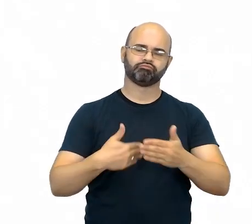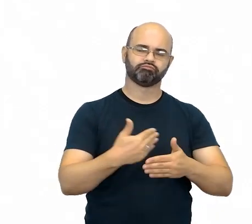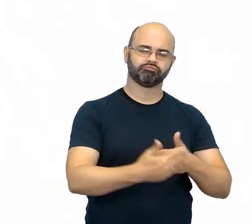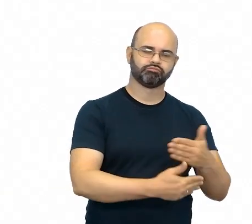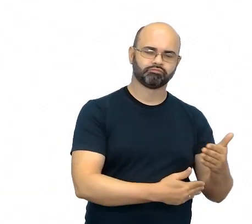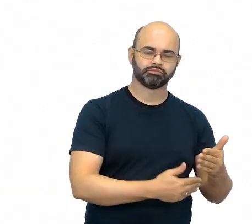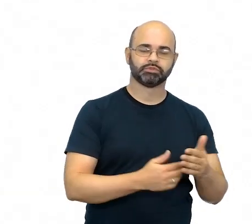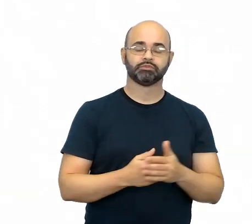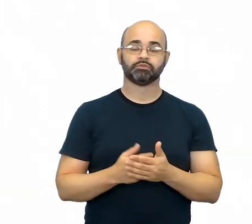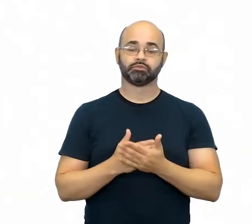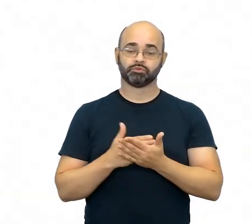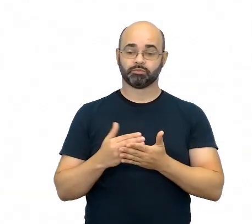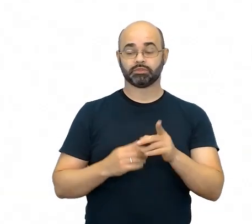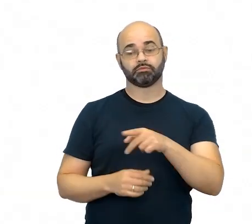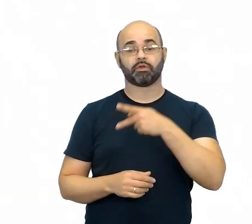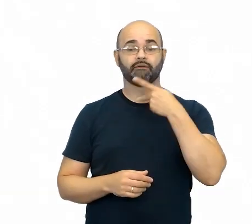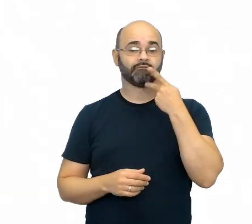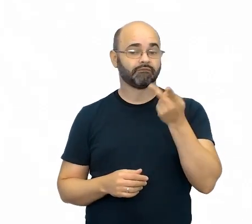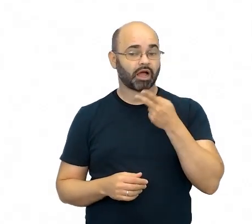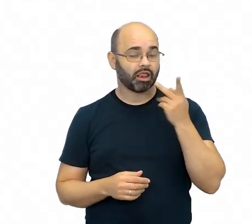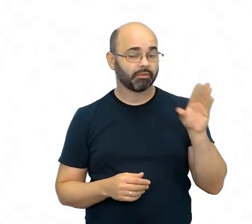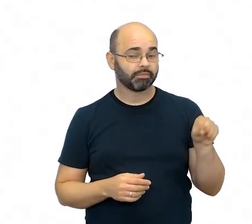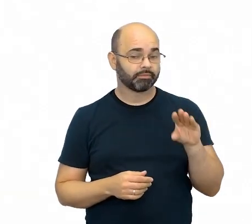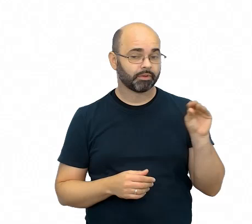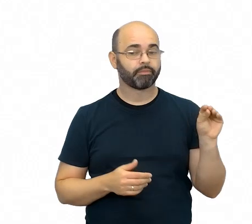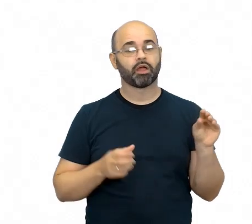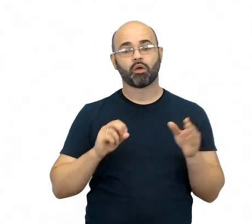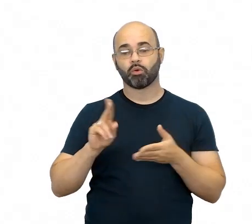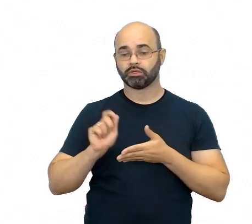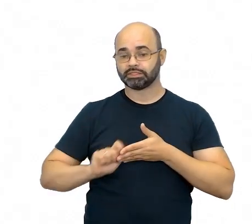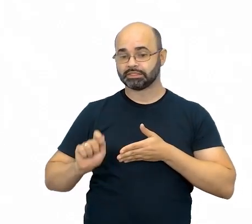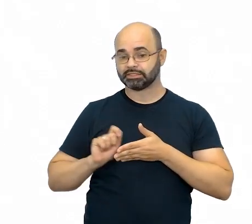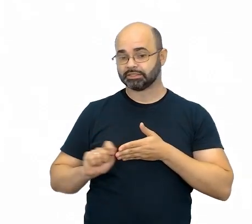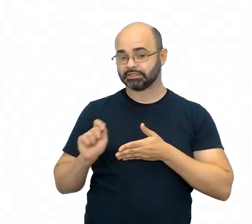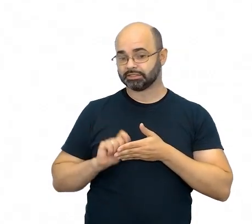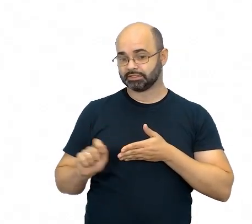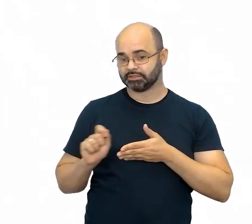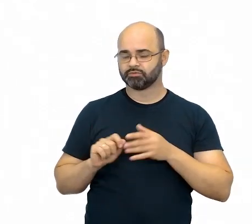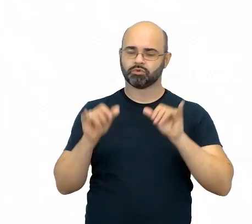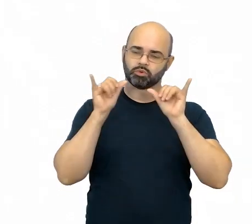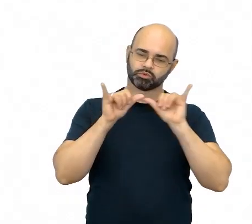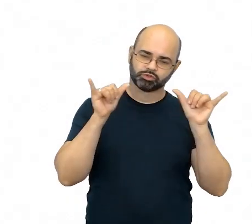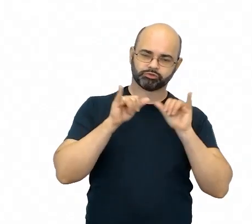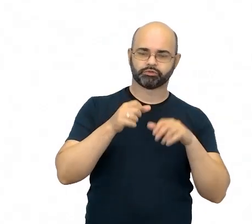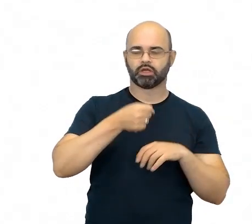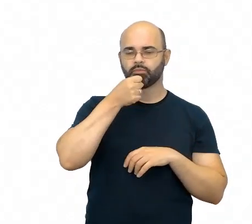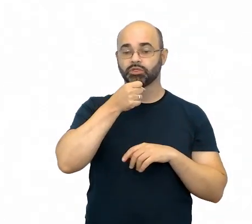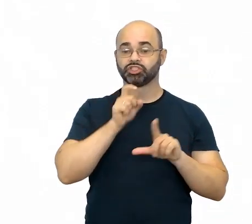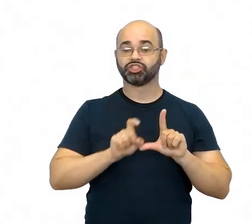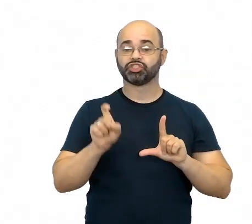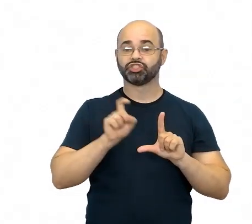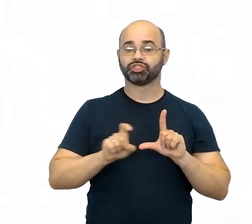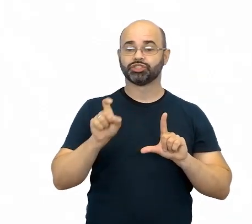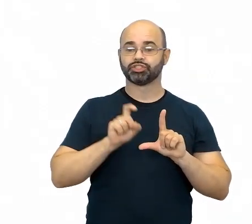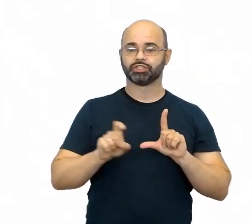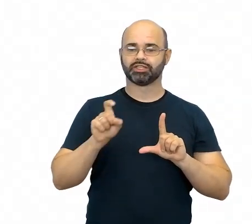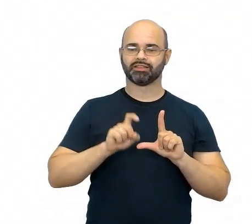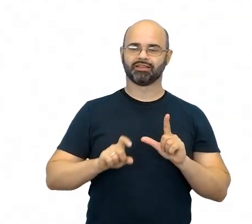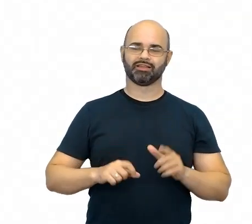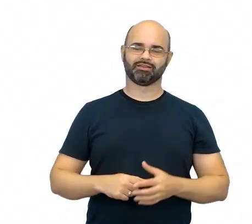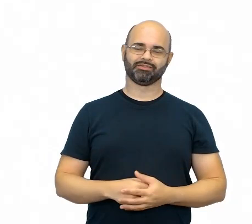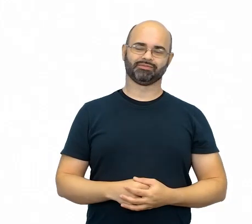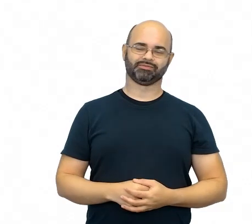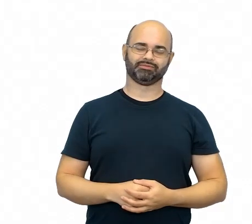comentar oralmente ou por escrito uma notícia, uma reportagem digital. Durante a pandemia, gente,